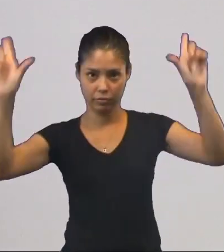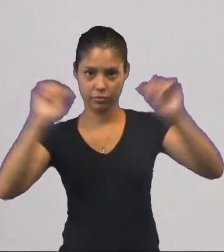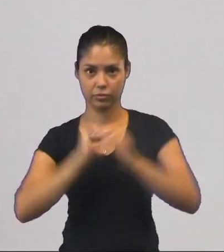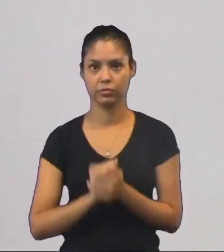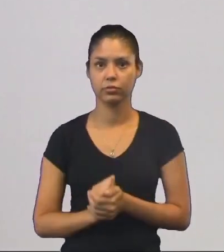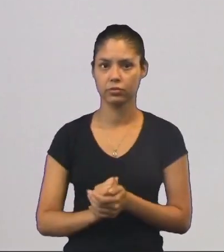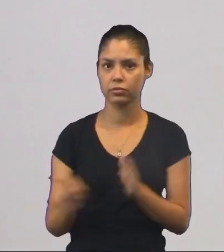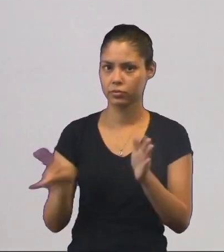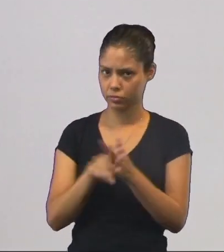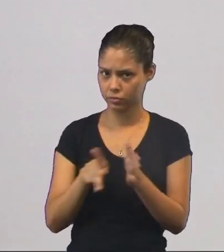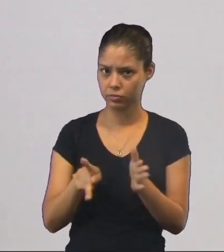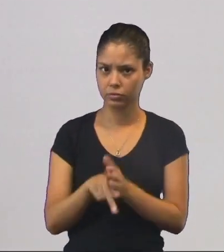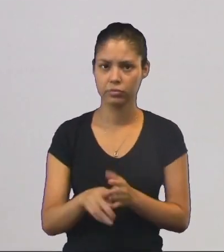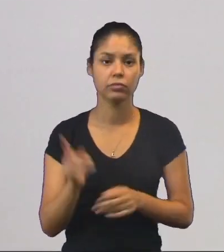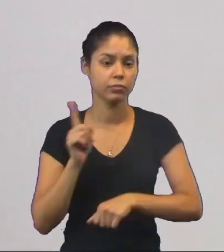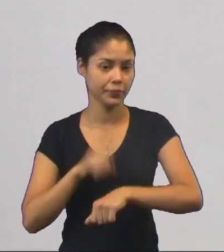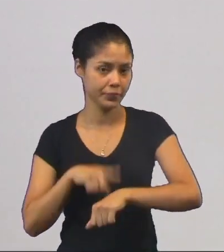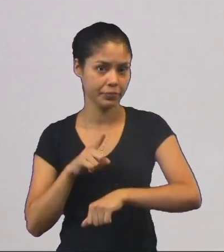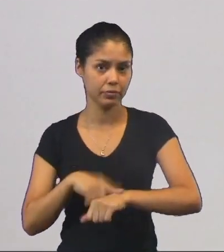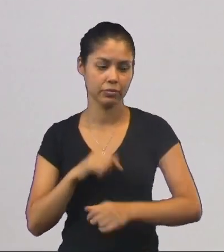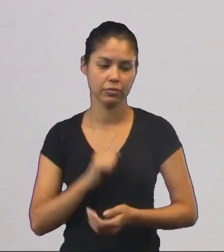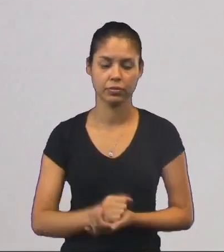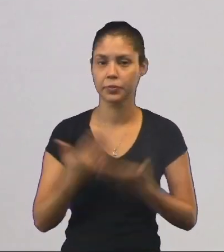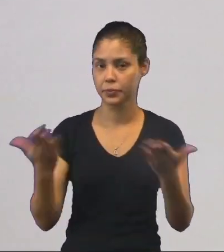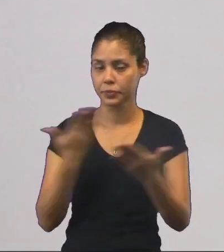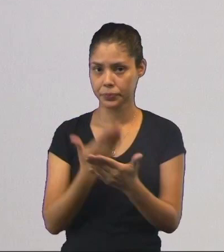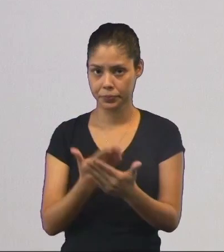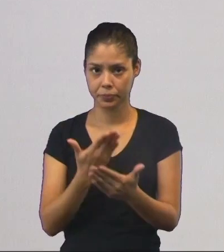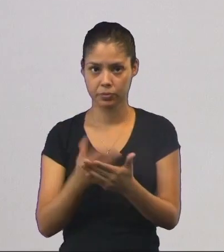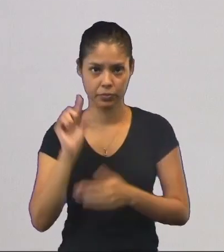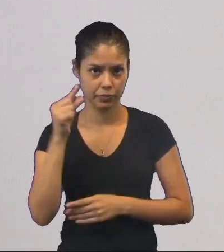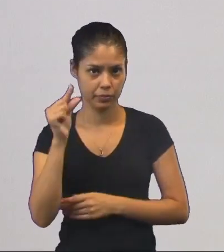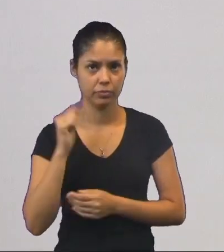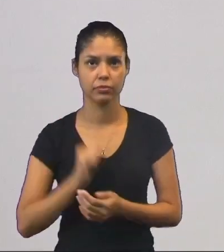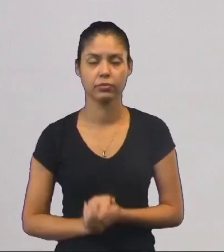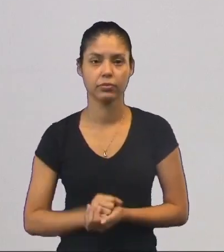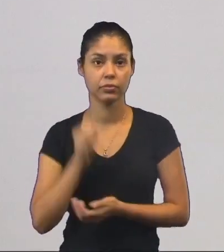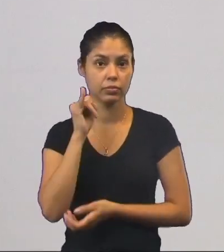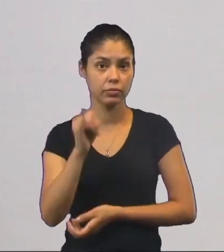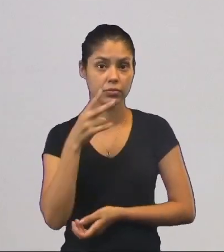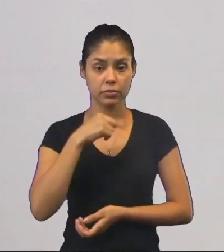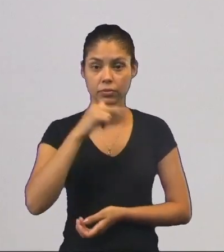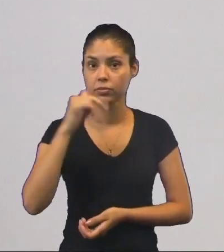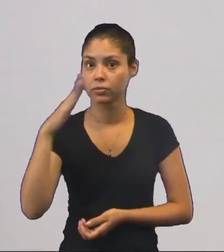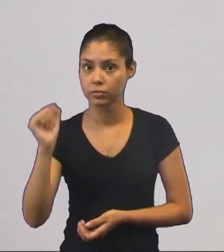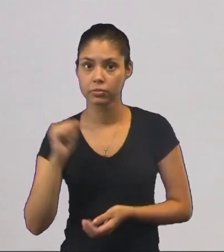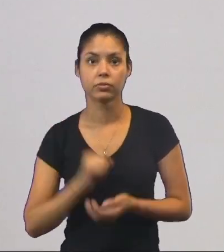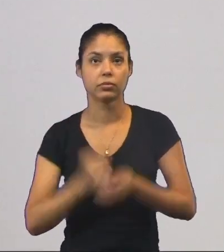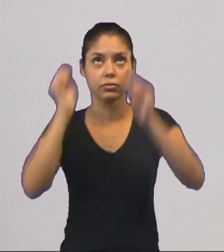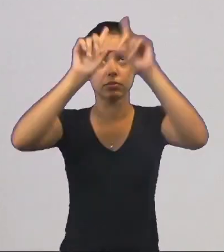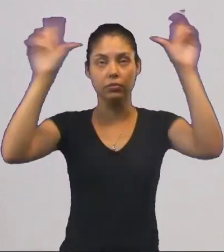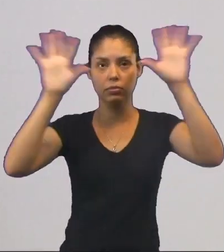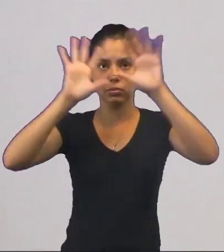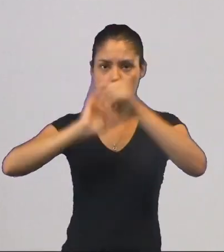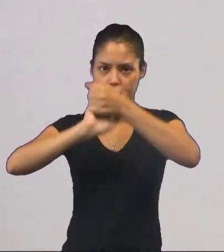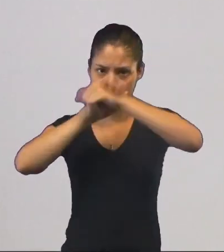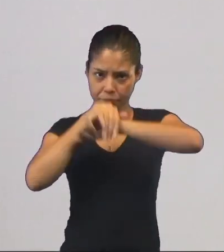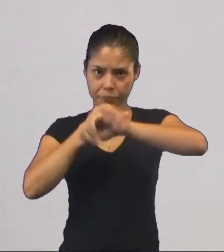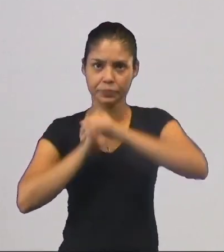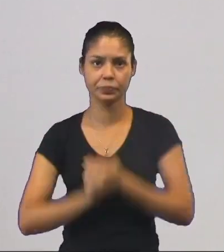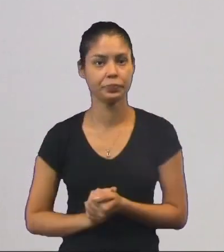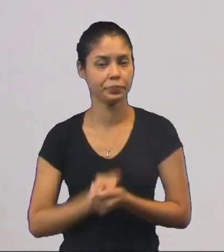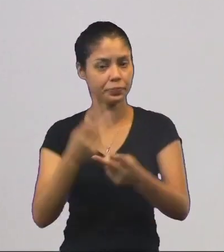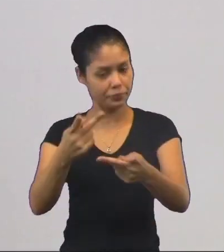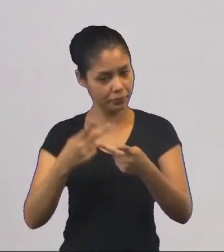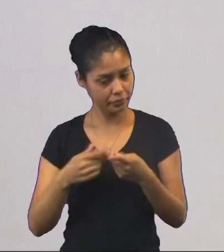para determinar alguns tempos, né? Isso nós vamos estudar um pouco. Se você nunca observou o céu à noite, então eu